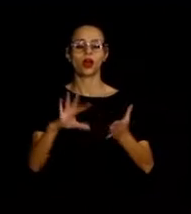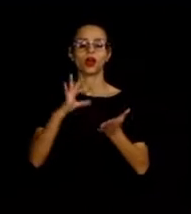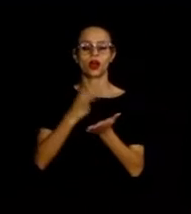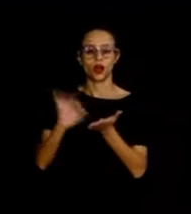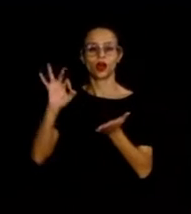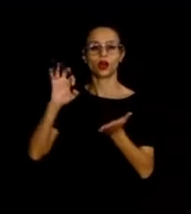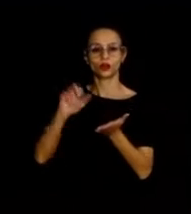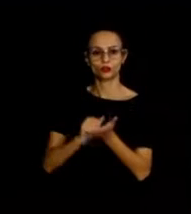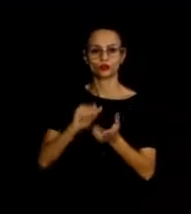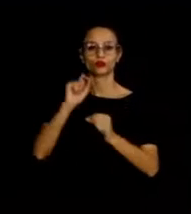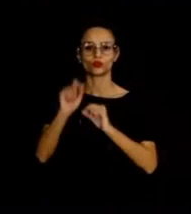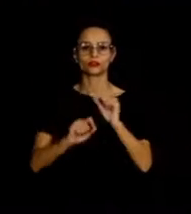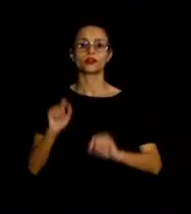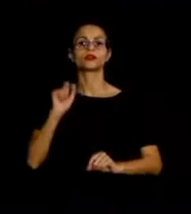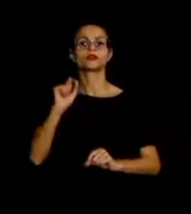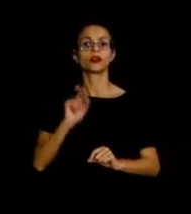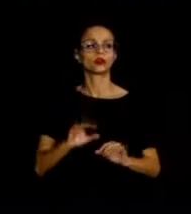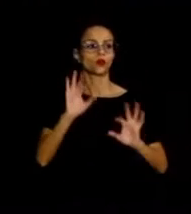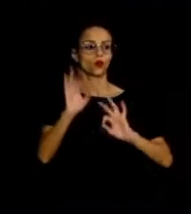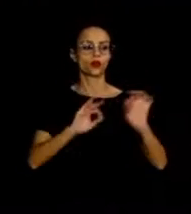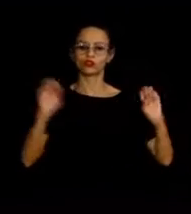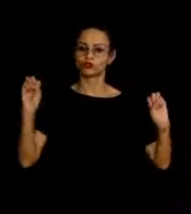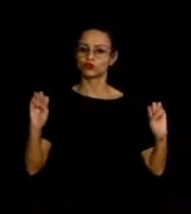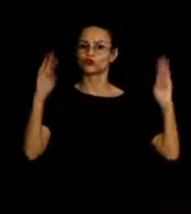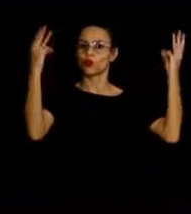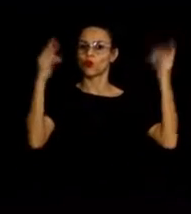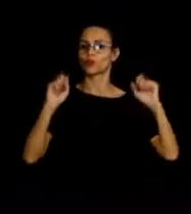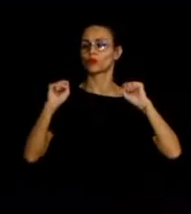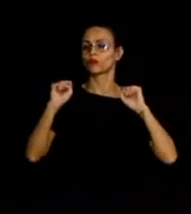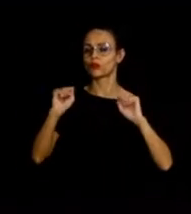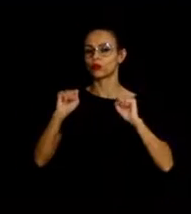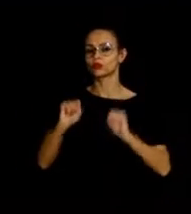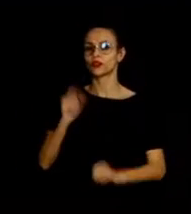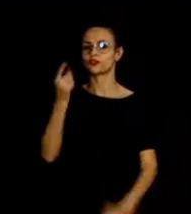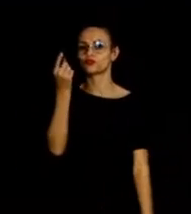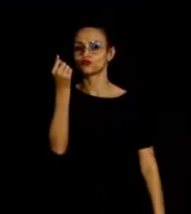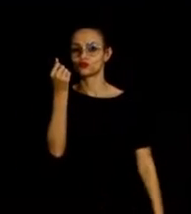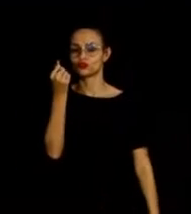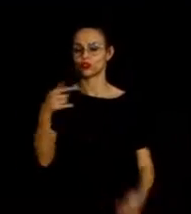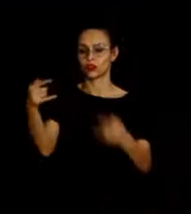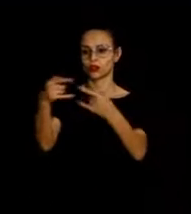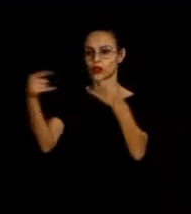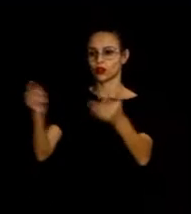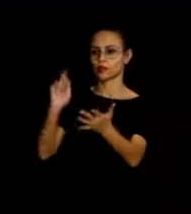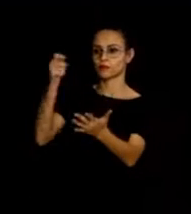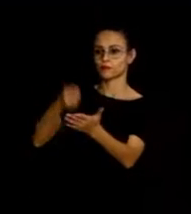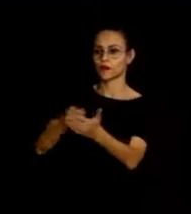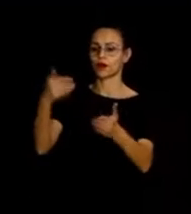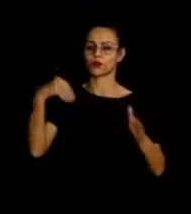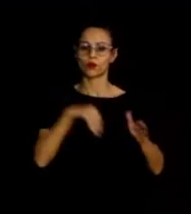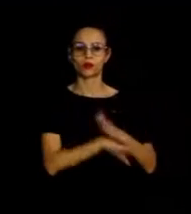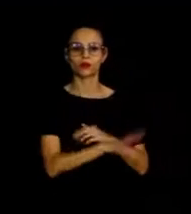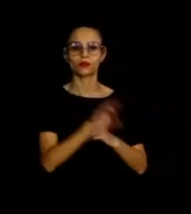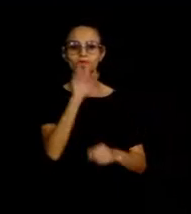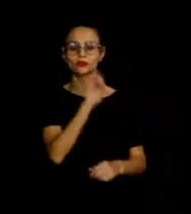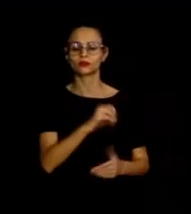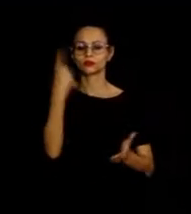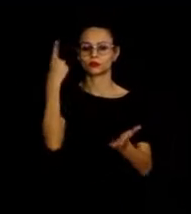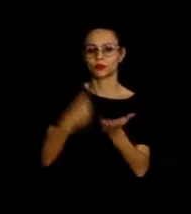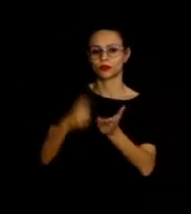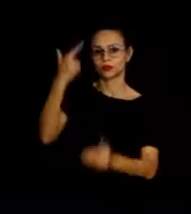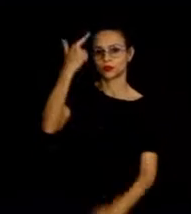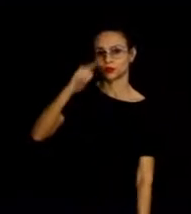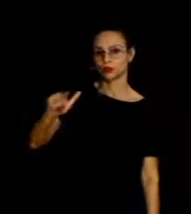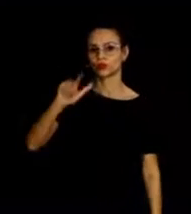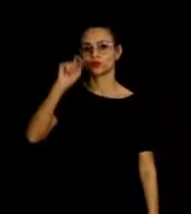que organizadores de shows pudessem reter o valor dos ingressos pagos desde que remarca